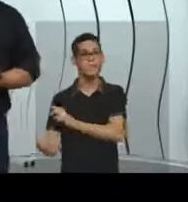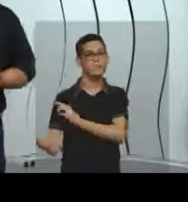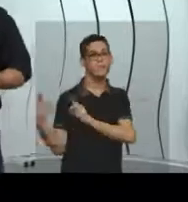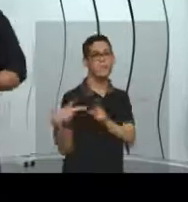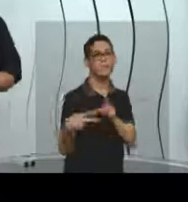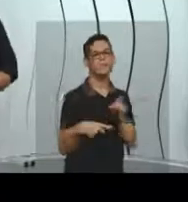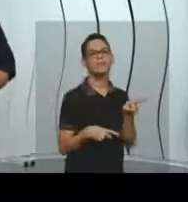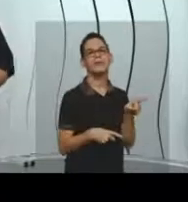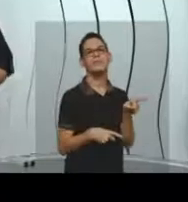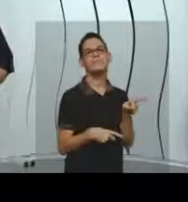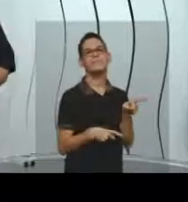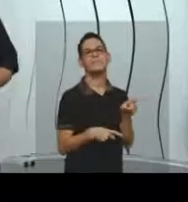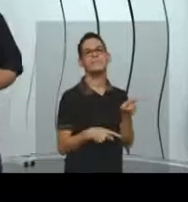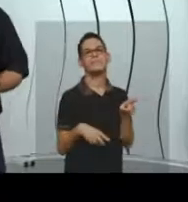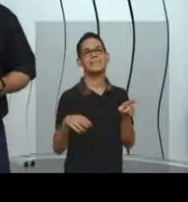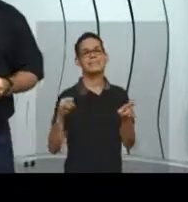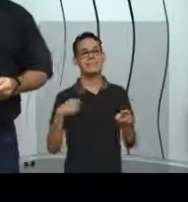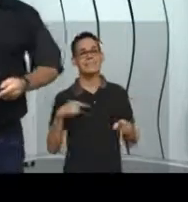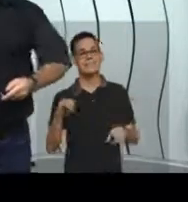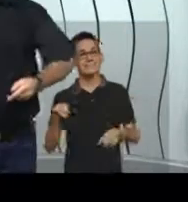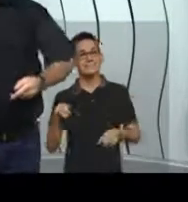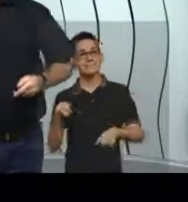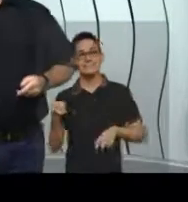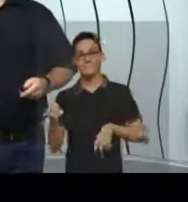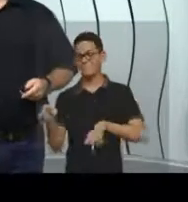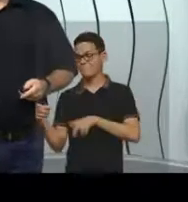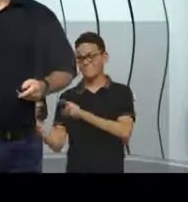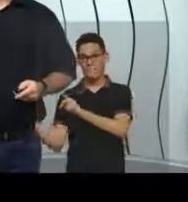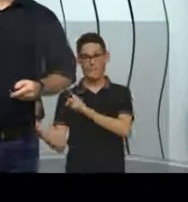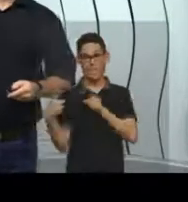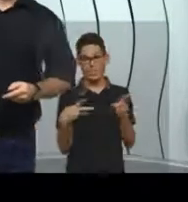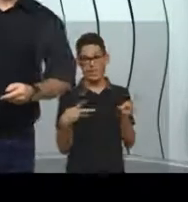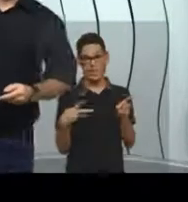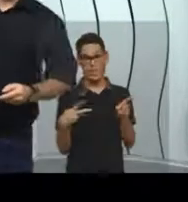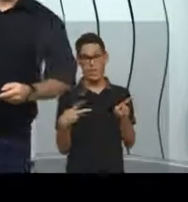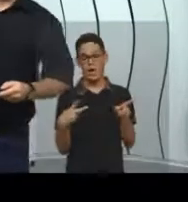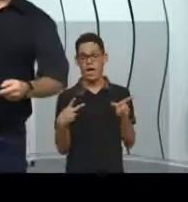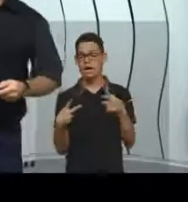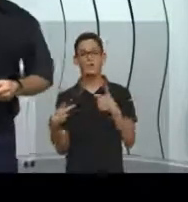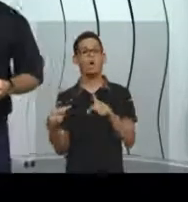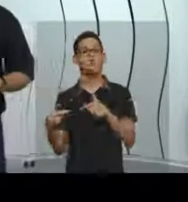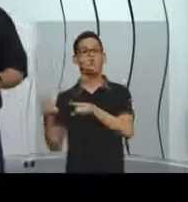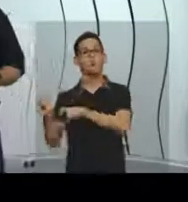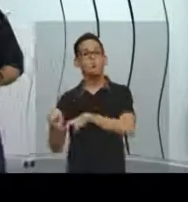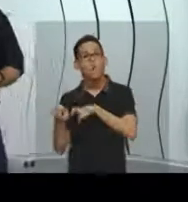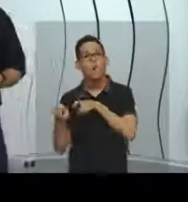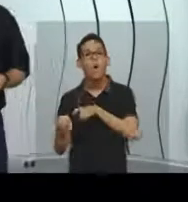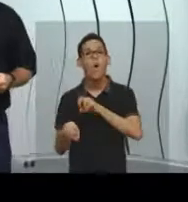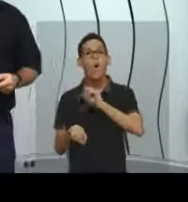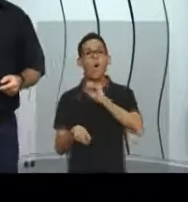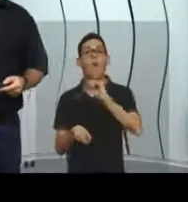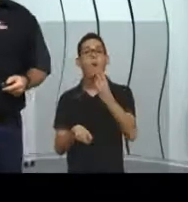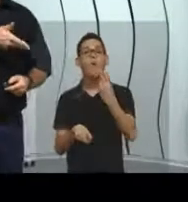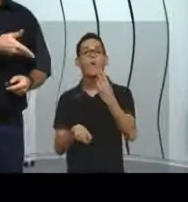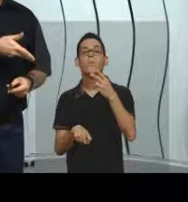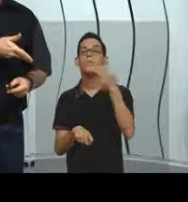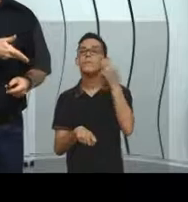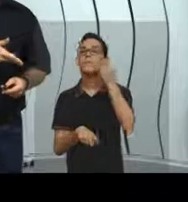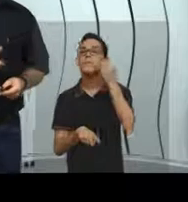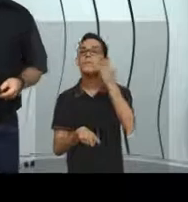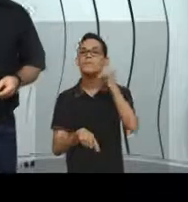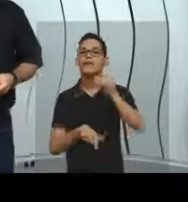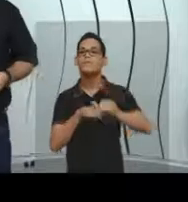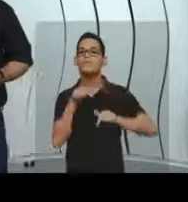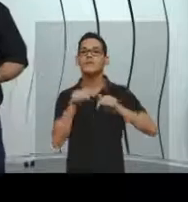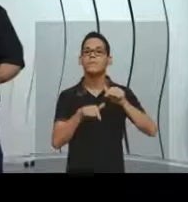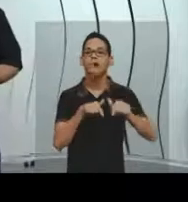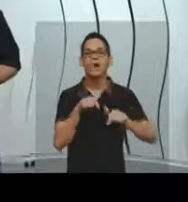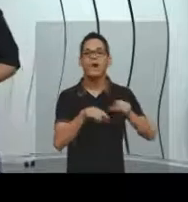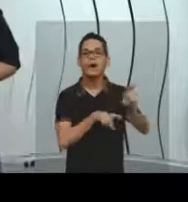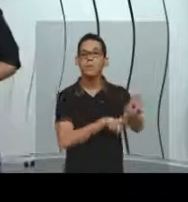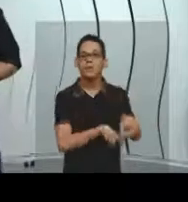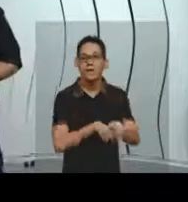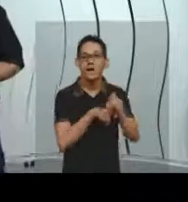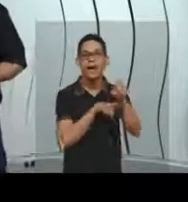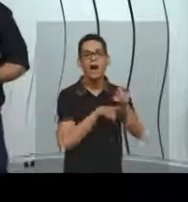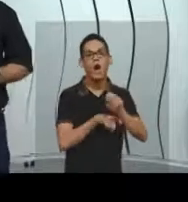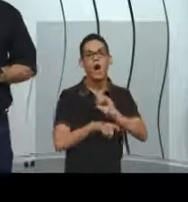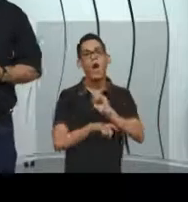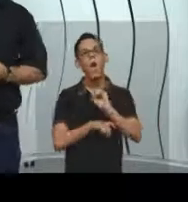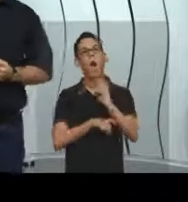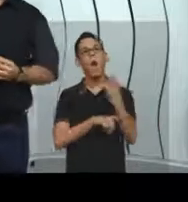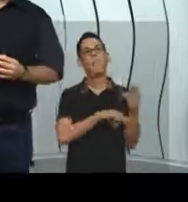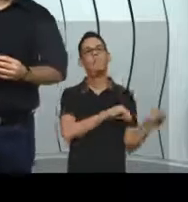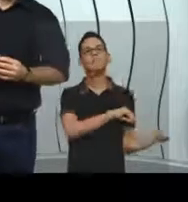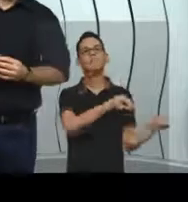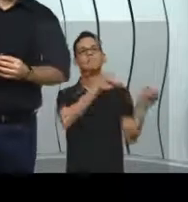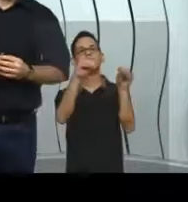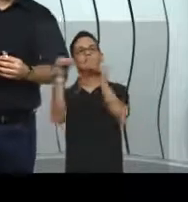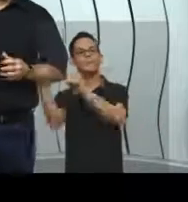produtor. E uma vez sem terra, eles têm duas opções: ou vão buscar trabalho no campo, ou vão se